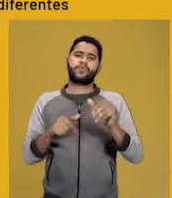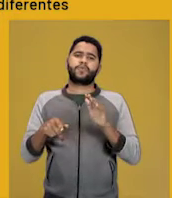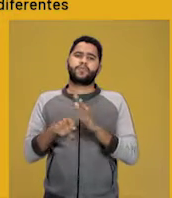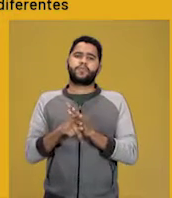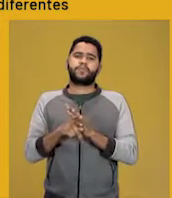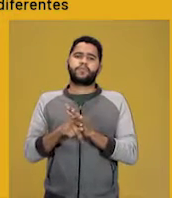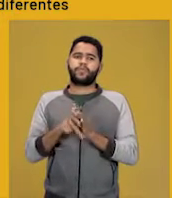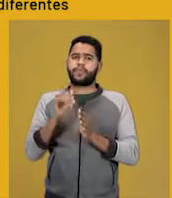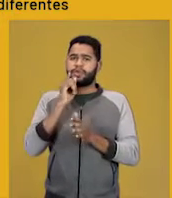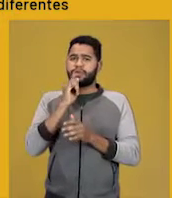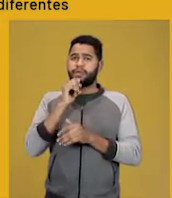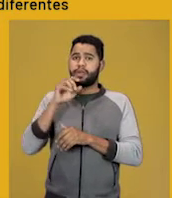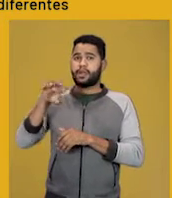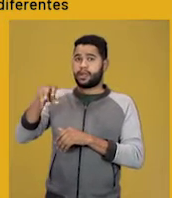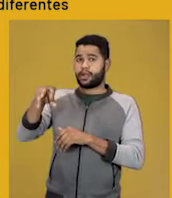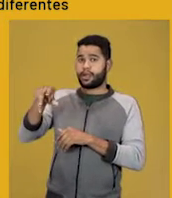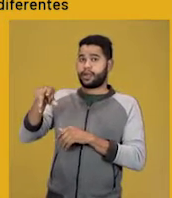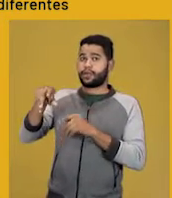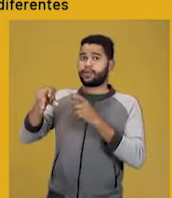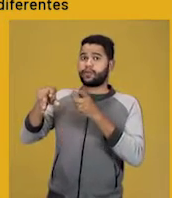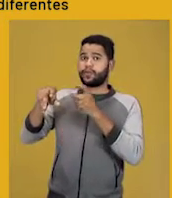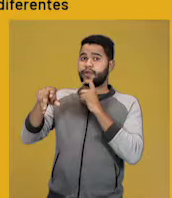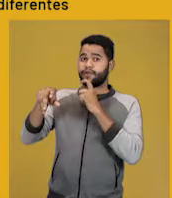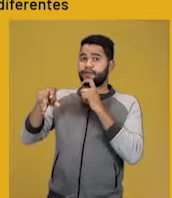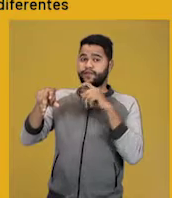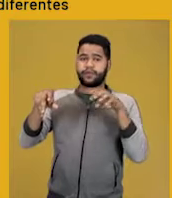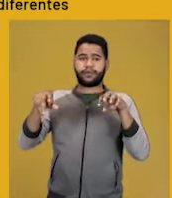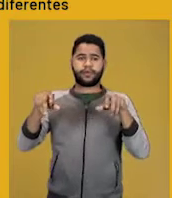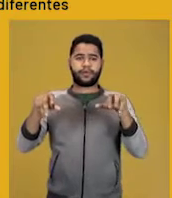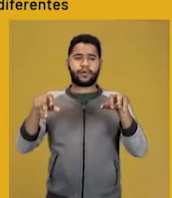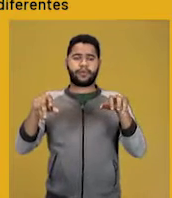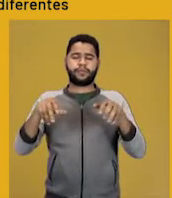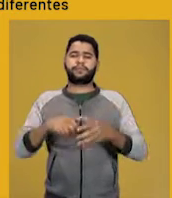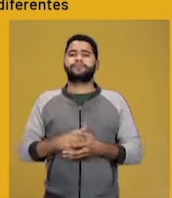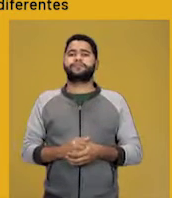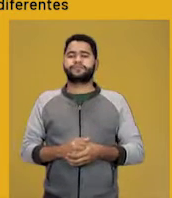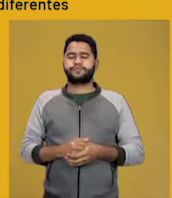de entrada da água fria e a saída da água